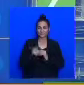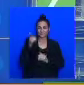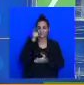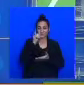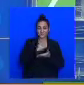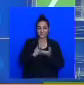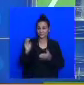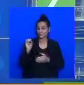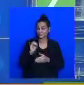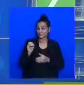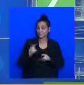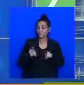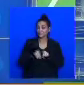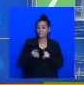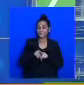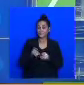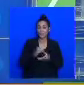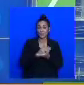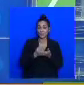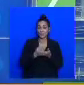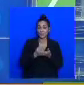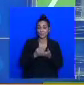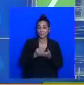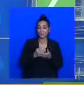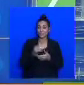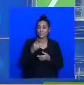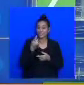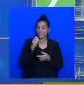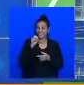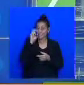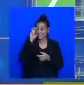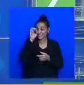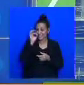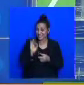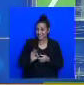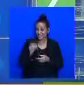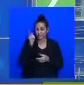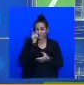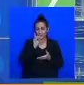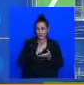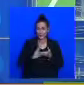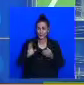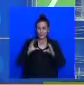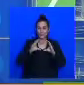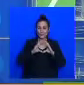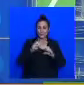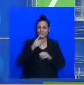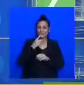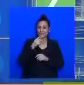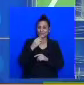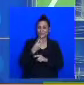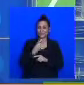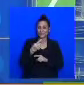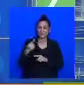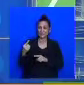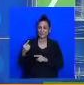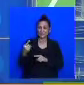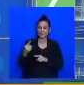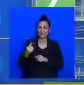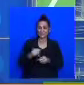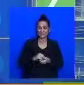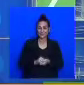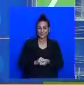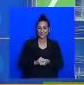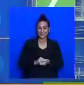ganha com 0 acerto, ganha também a partir de 15 acertos. Bola vermelha, 41. Vermelha, número